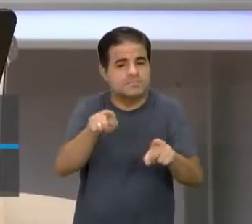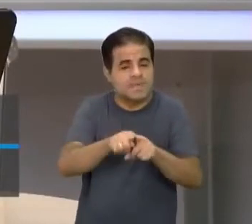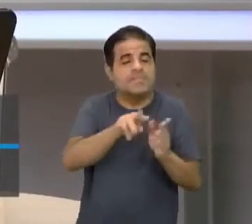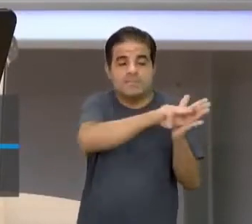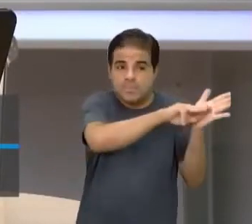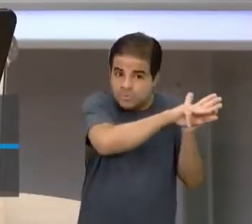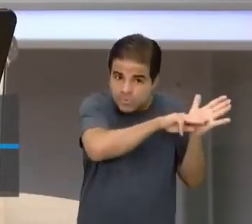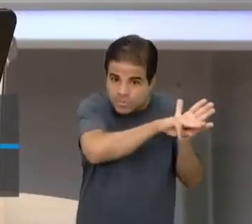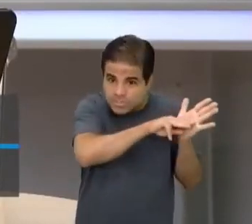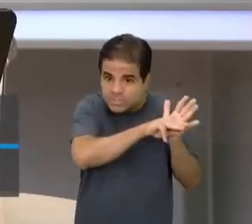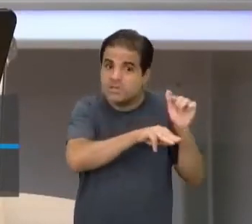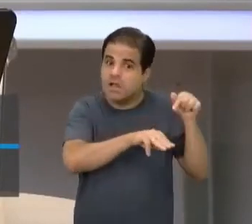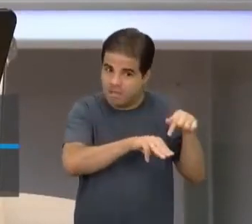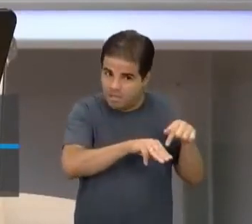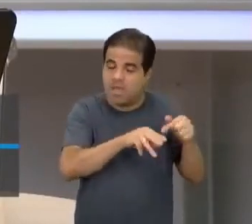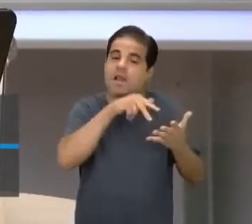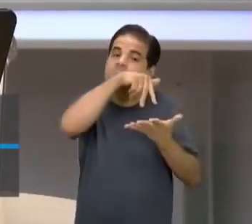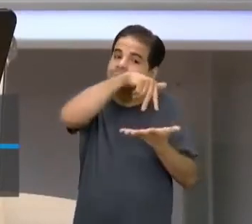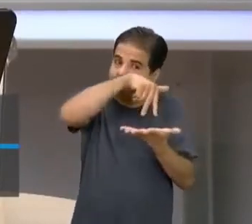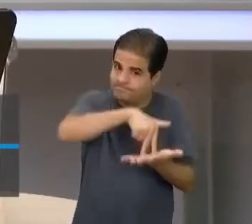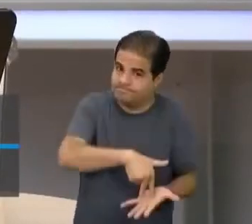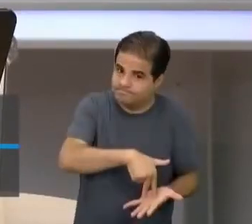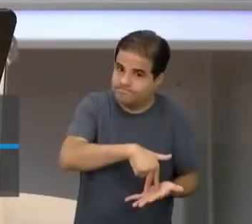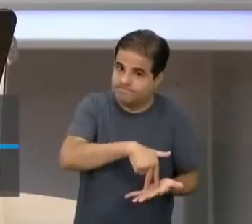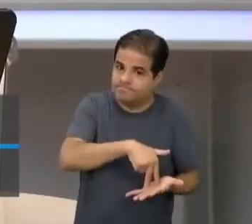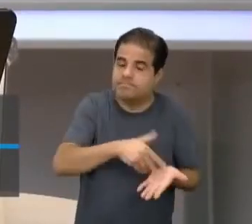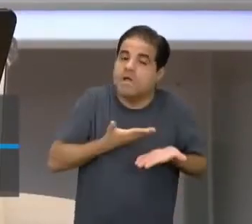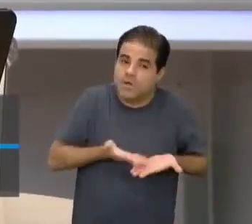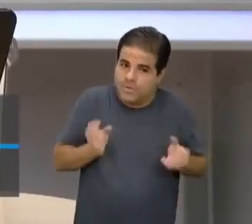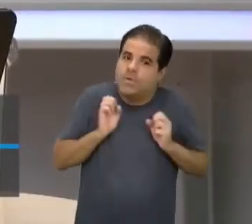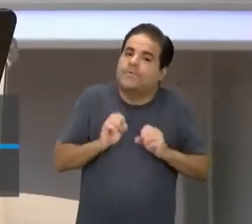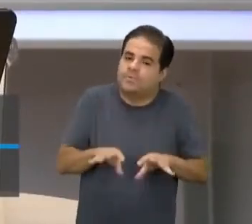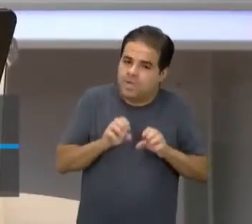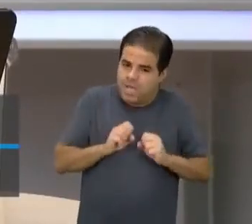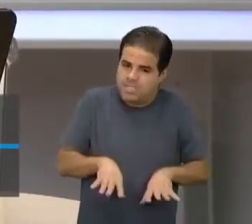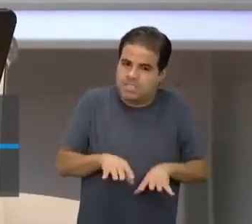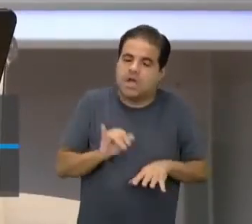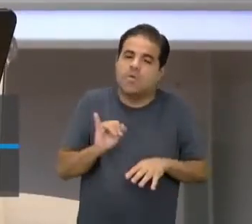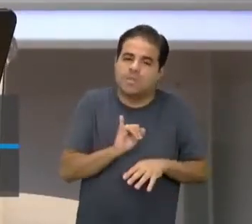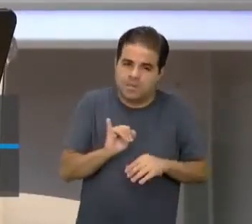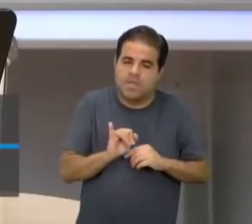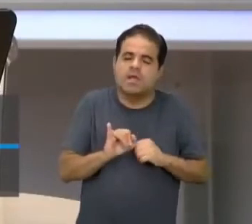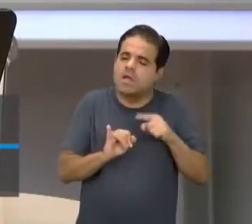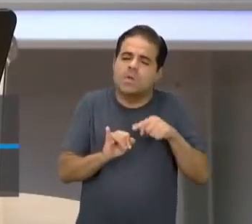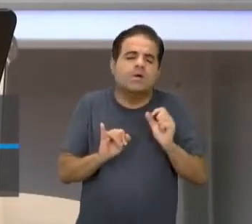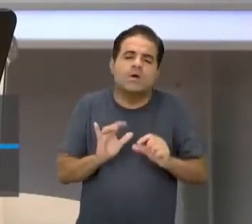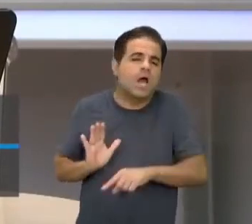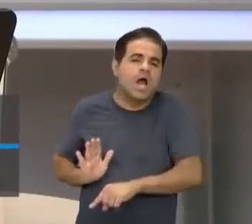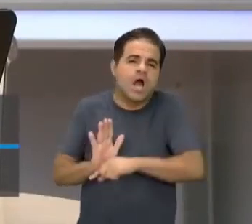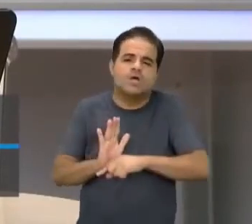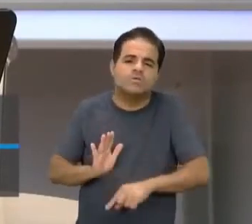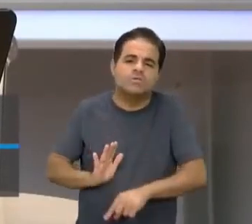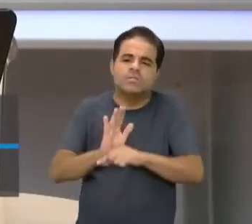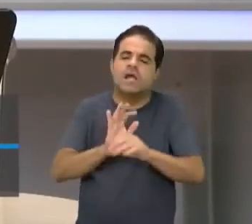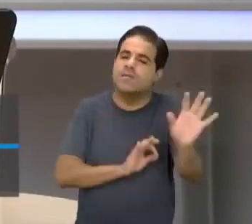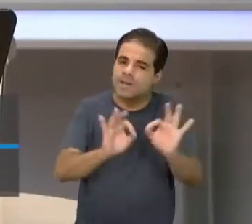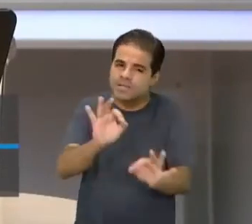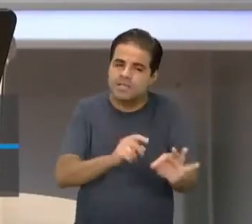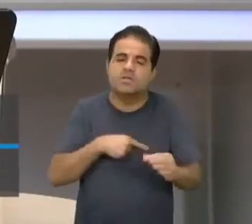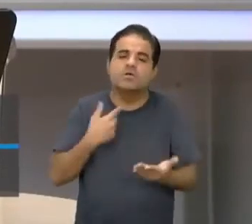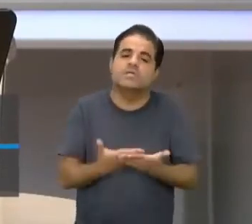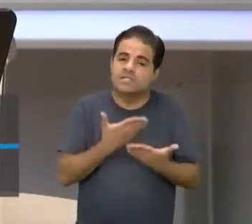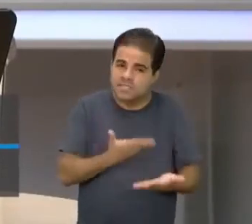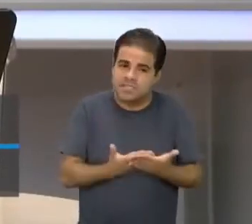a metodologia ela ajuda principalmente aí no protagonismo, né? No caso da educação interdimensional, o que vai ajudar a gente bastante a planejar as